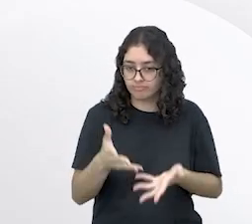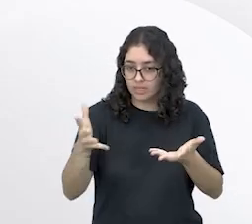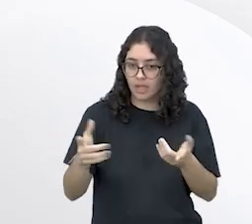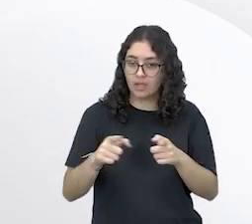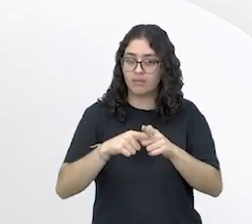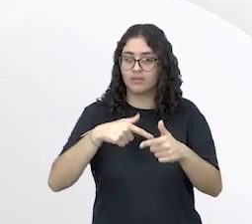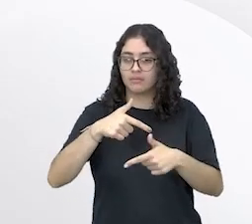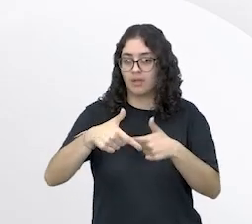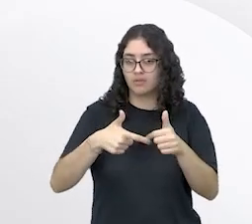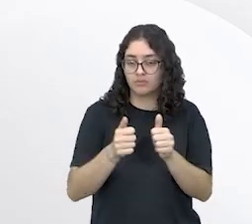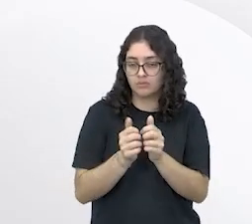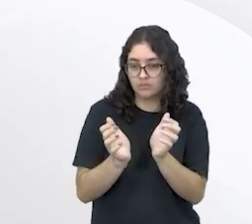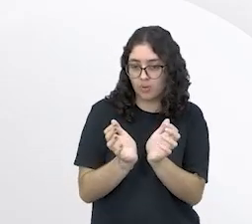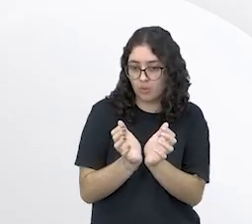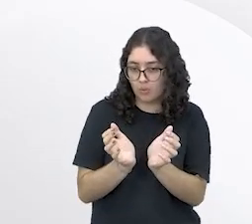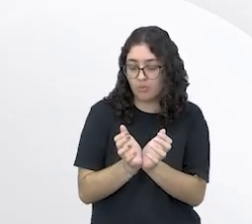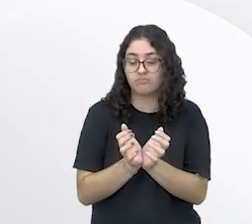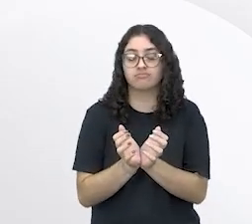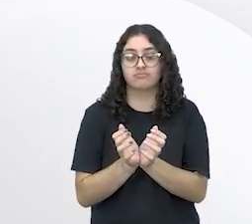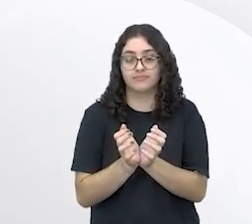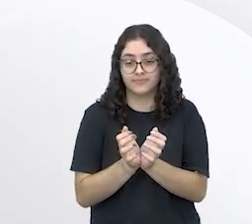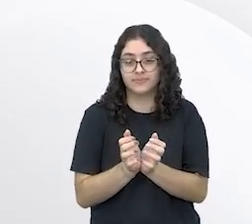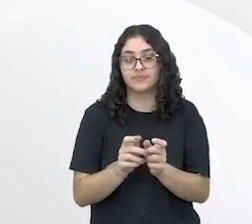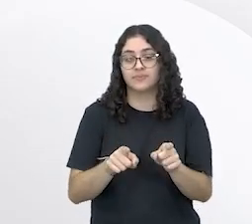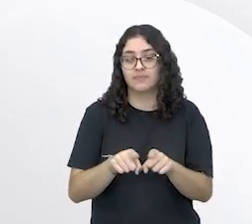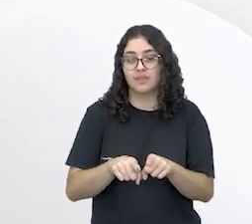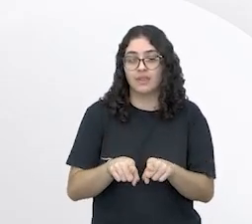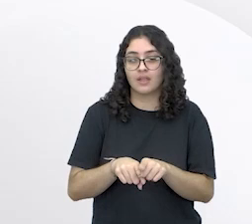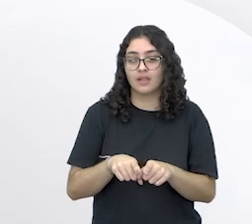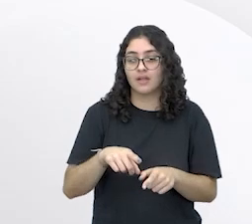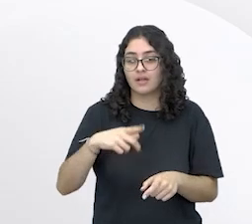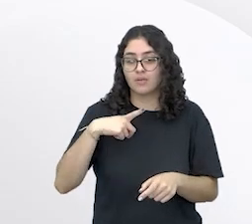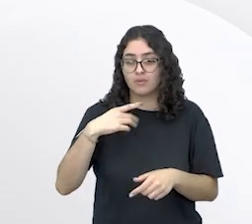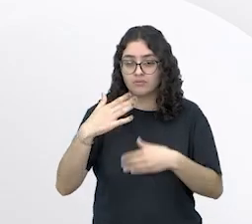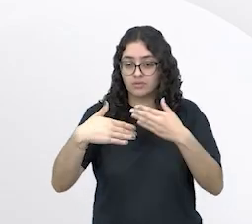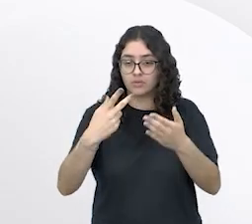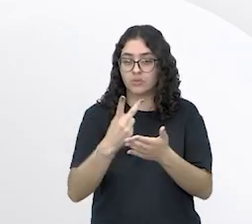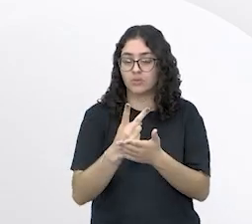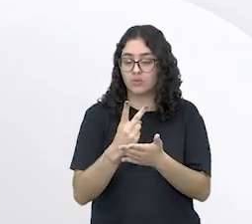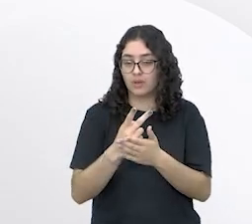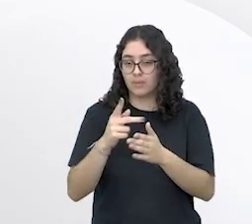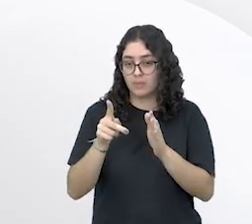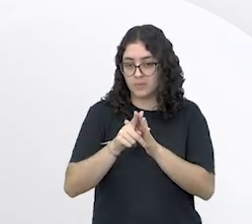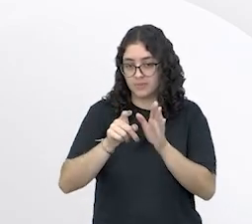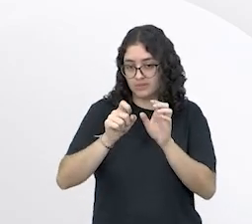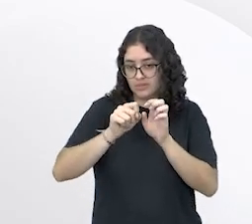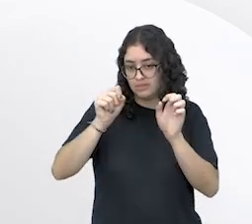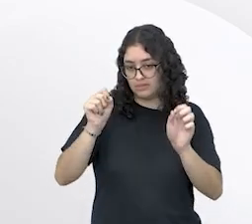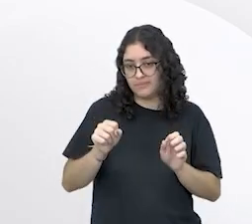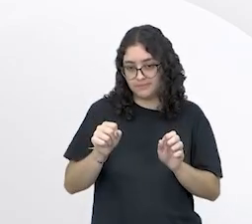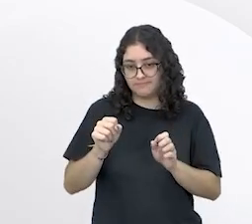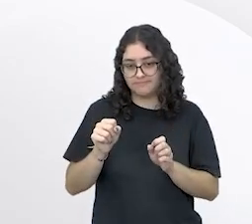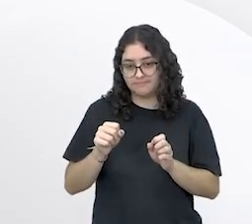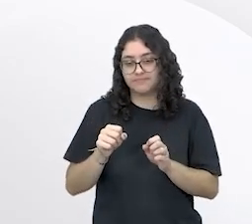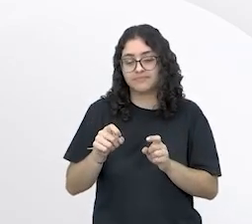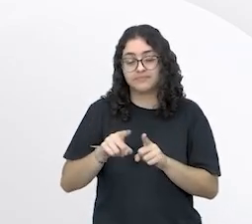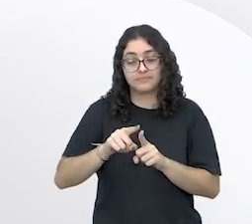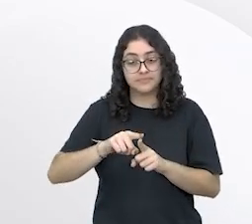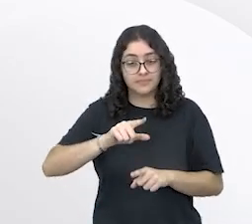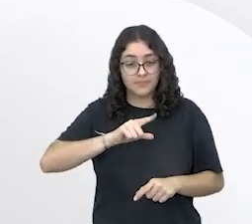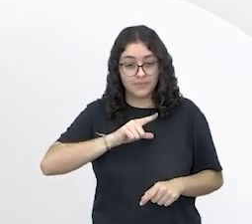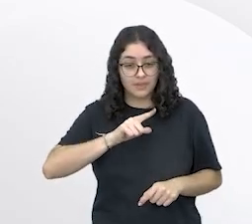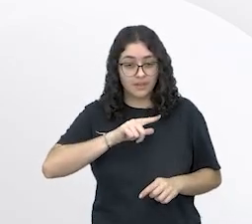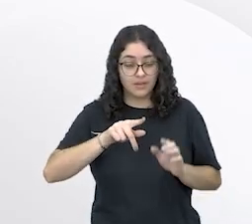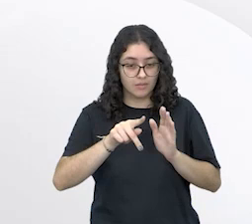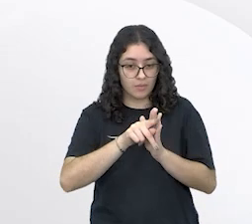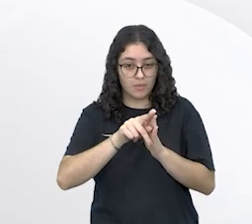colaborativo entre pares e duração prolongada de formação e coerência sistêmica. E também nós temos o